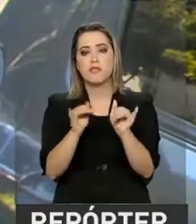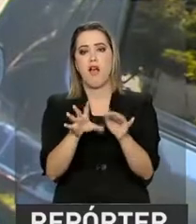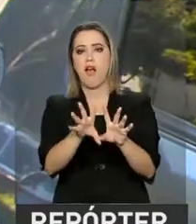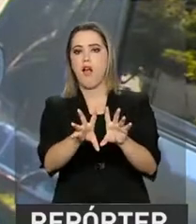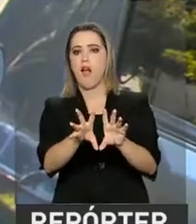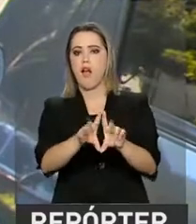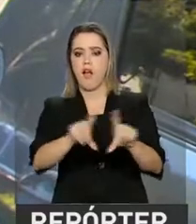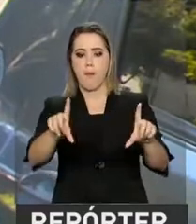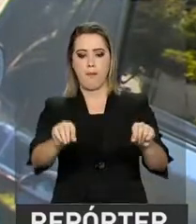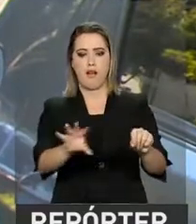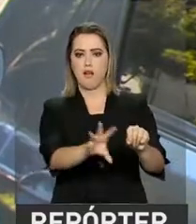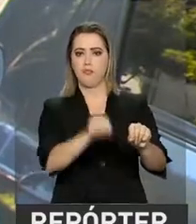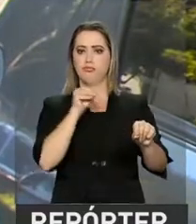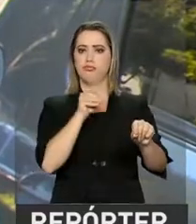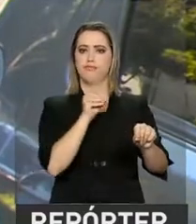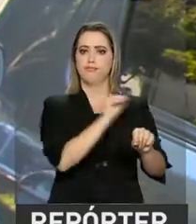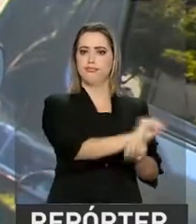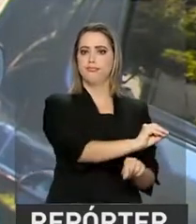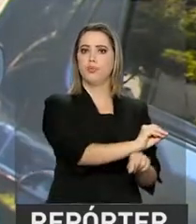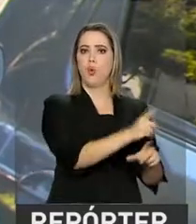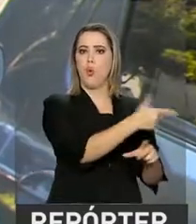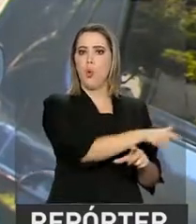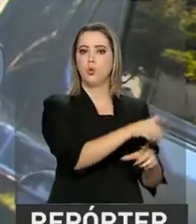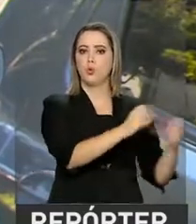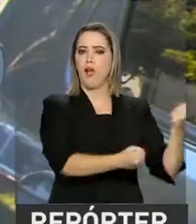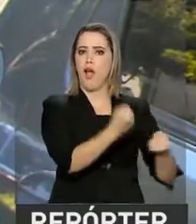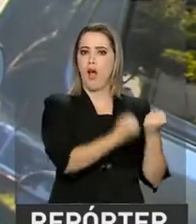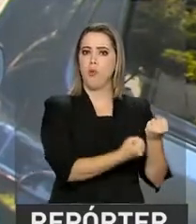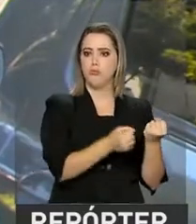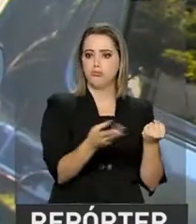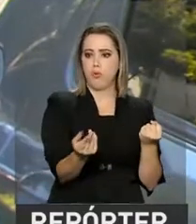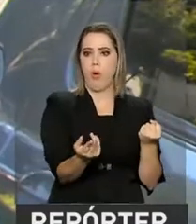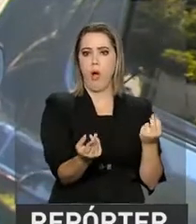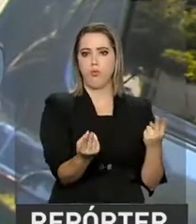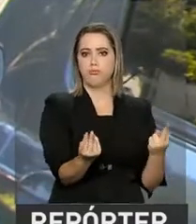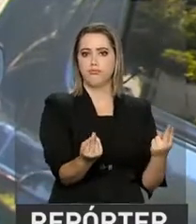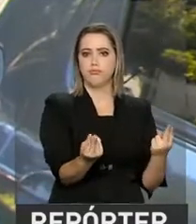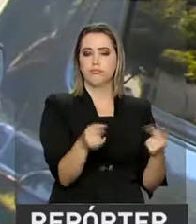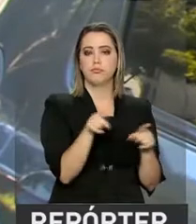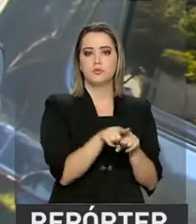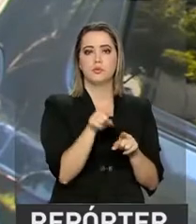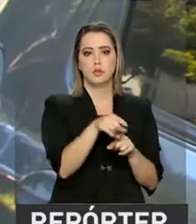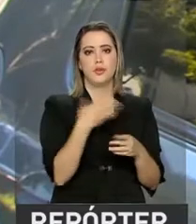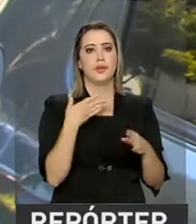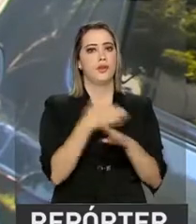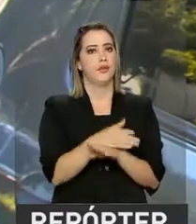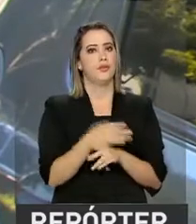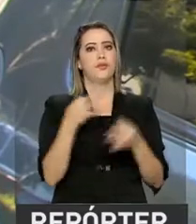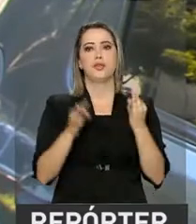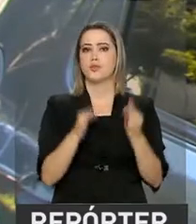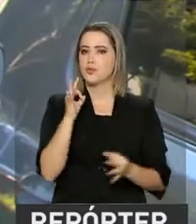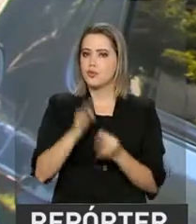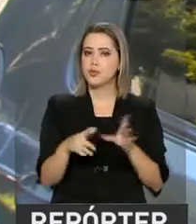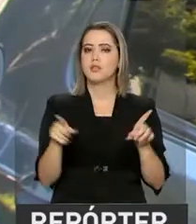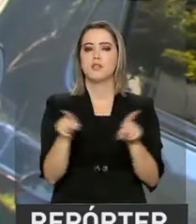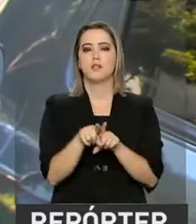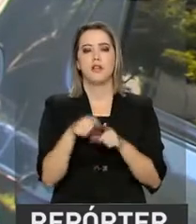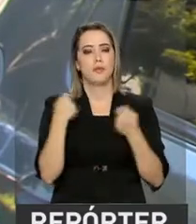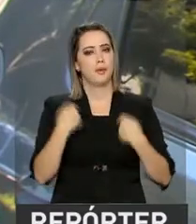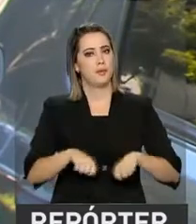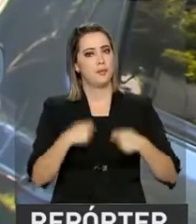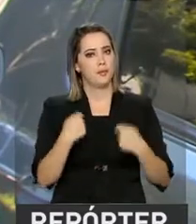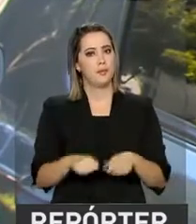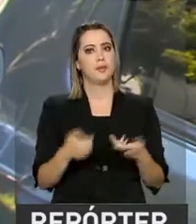vários locais e também teve que diversas vezes no fórum porque lá eu entrei com a ação também no fórum